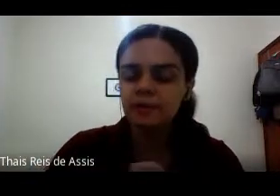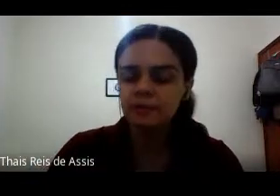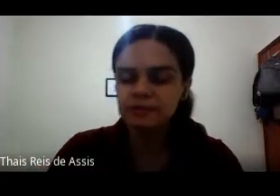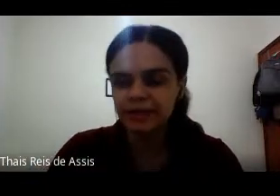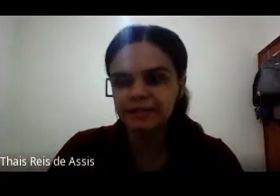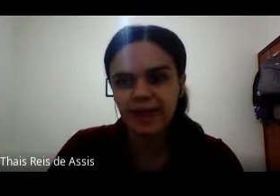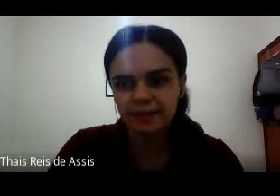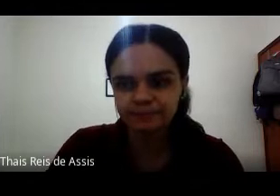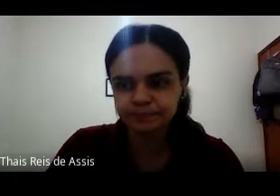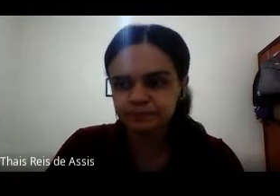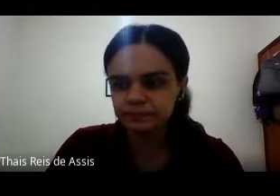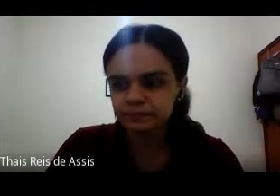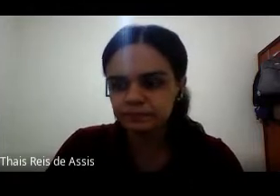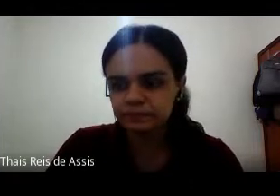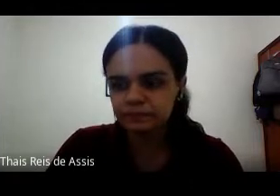não menosprezar